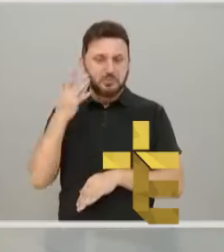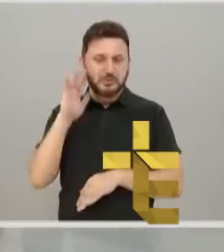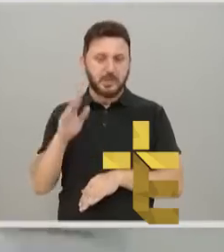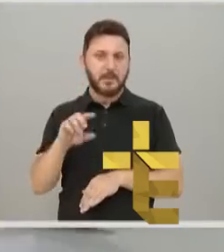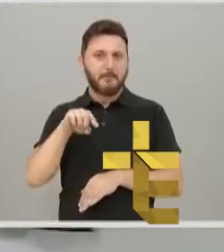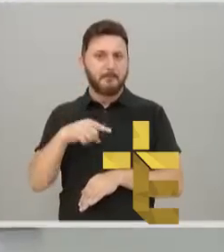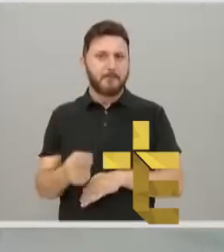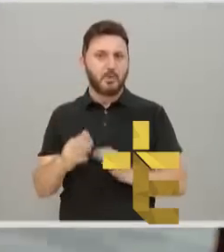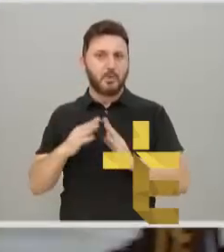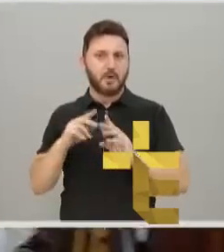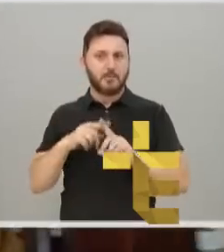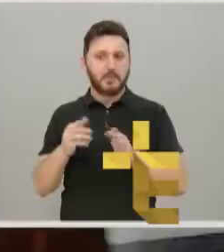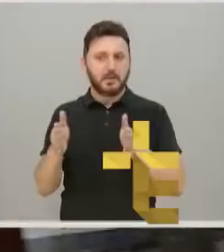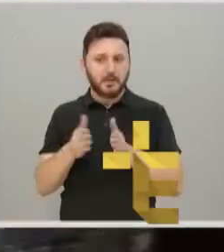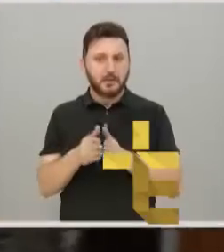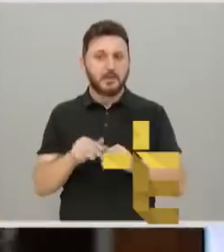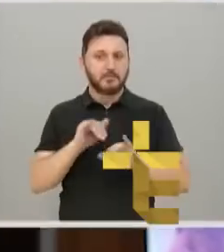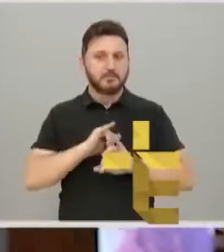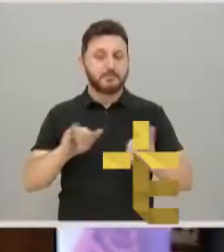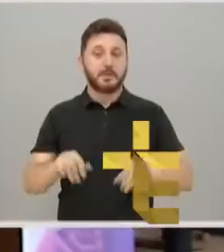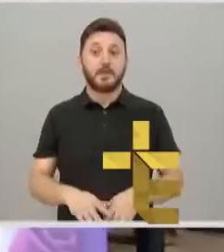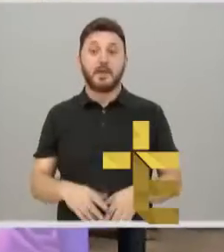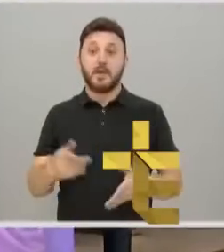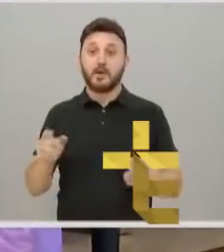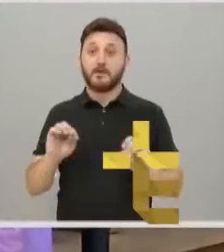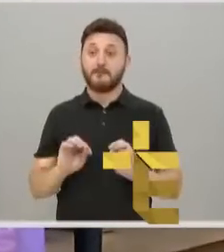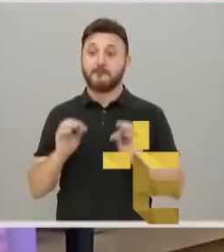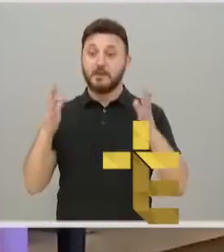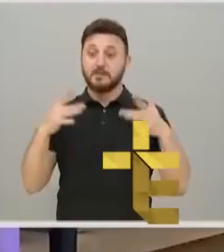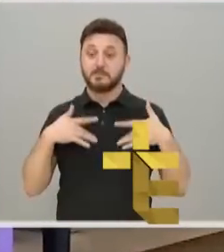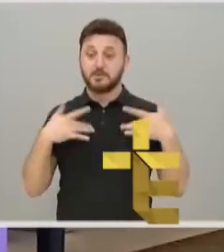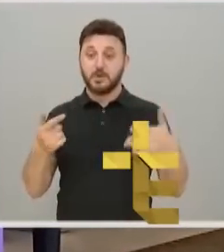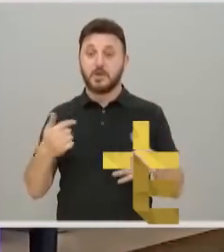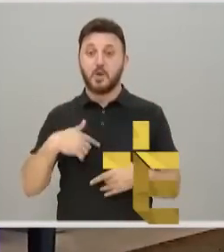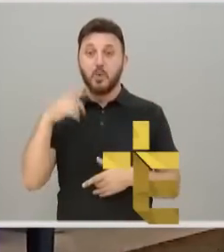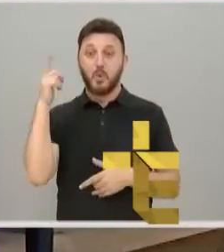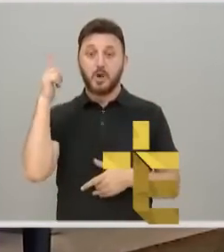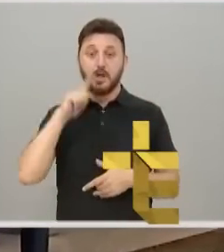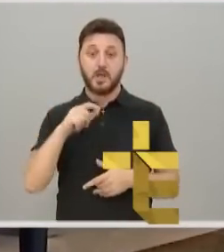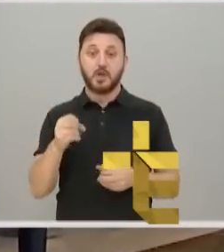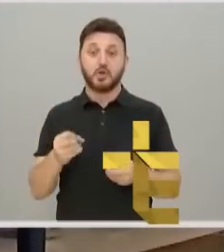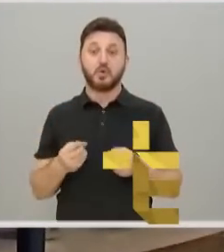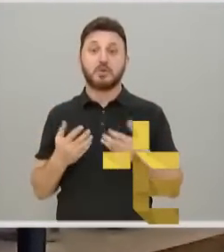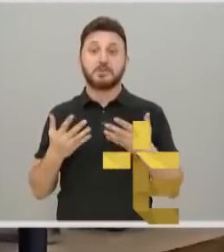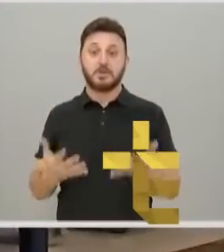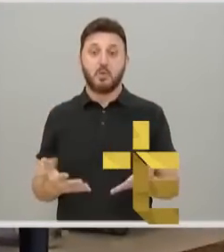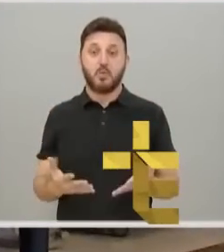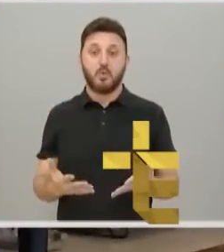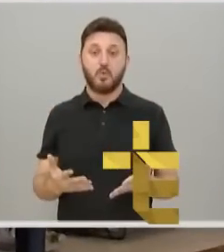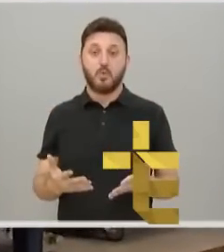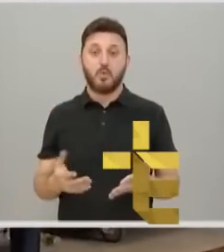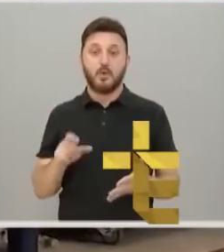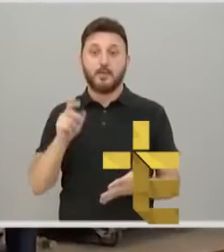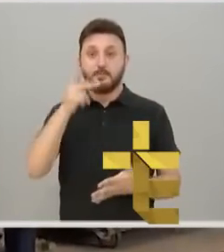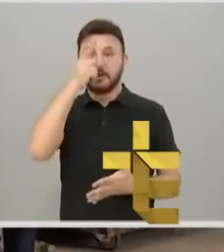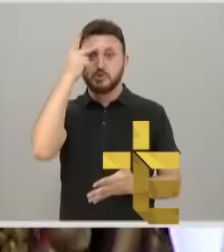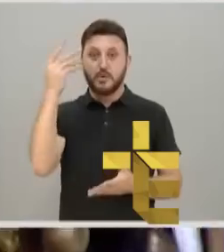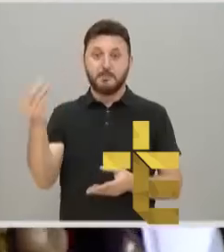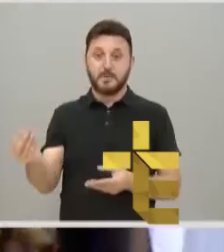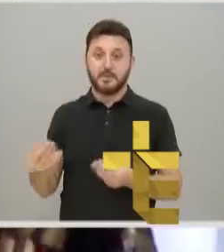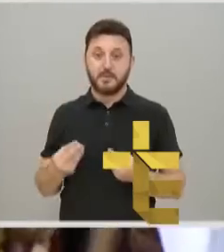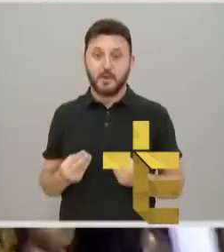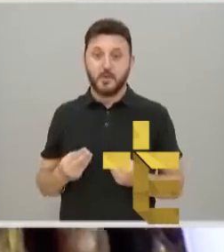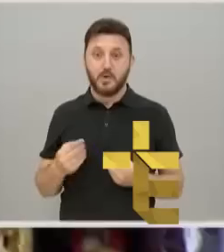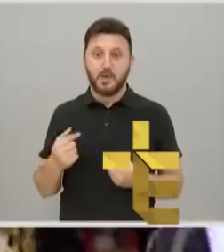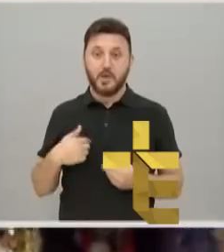e eu quero dizer que na Festa da Misericórdia, eu ganhei algumas doações, é verdade. Eu, quem me doou aqui em